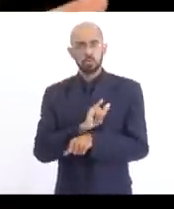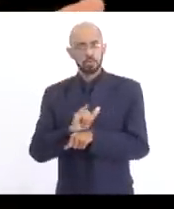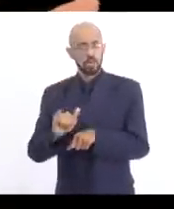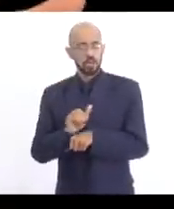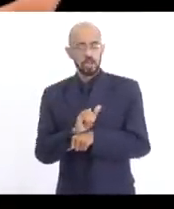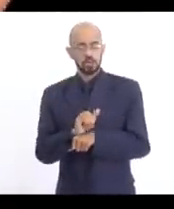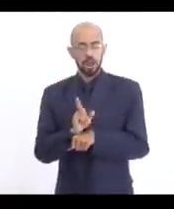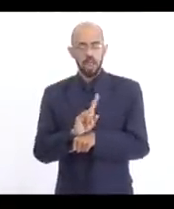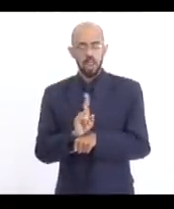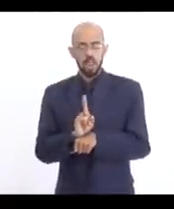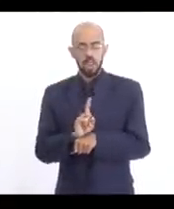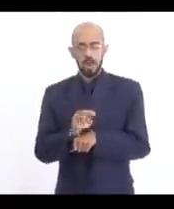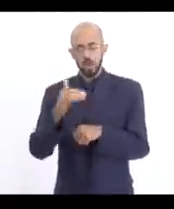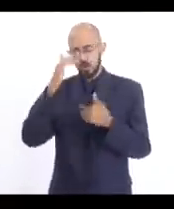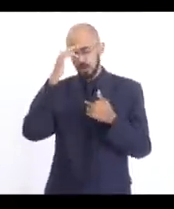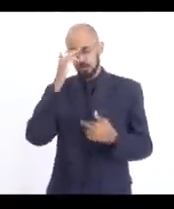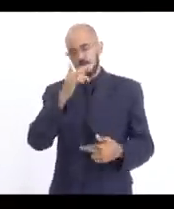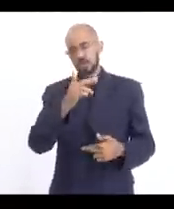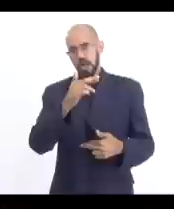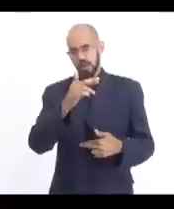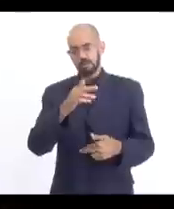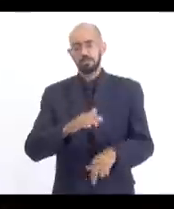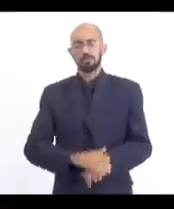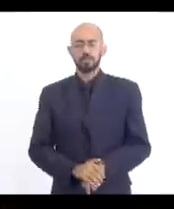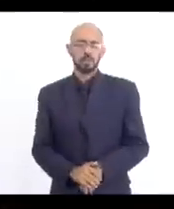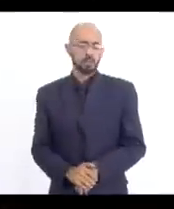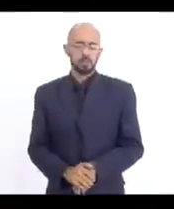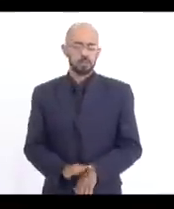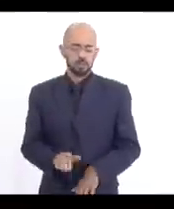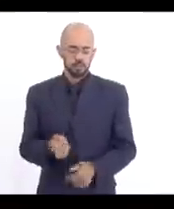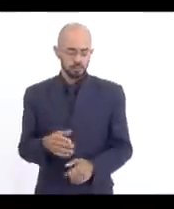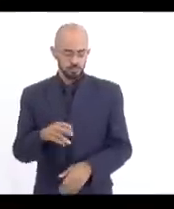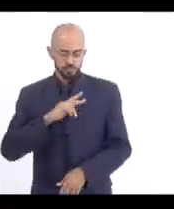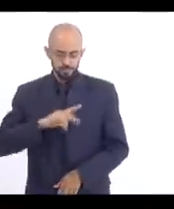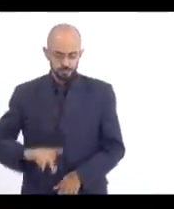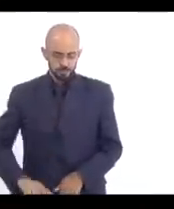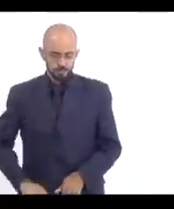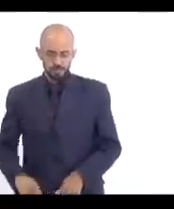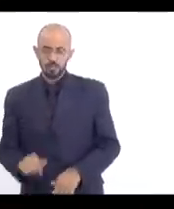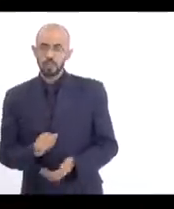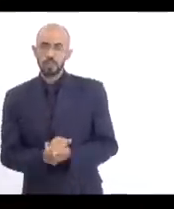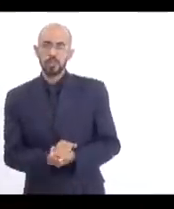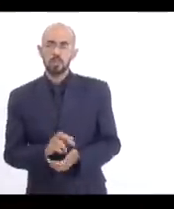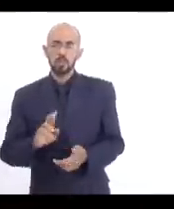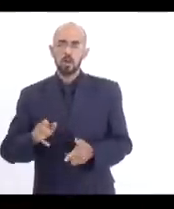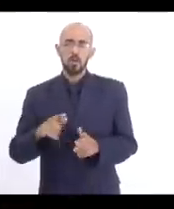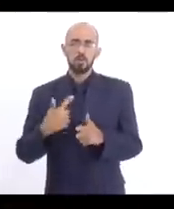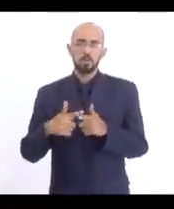cumprir. E não é a questão, senhor presidente, do